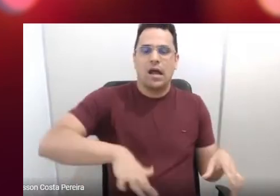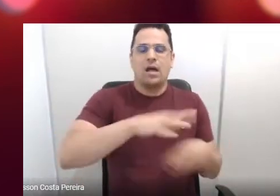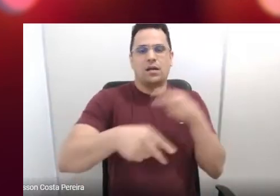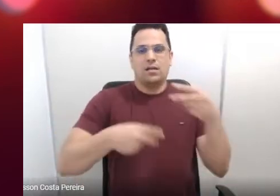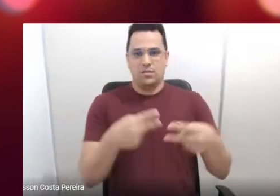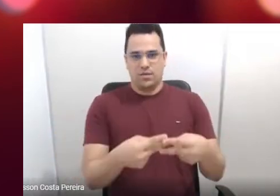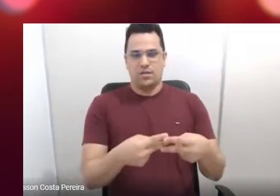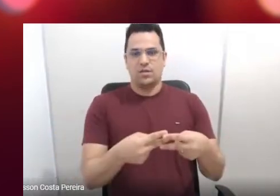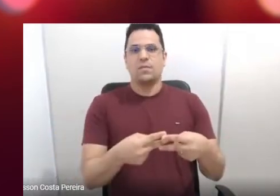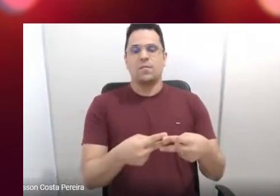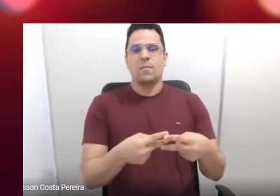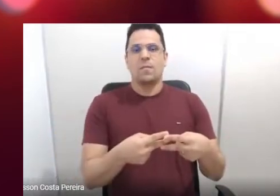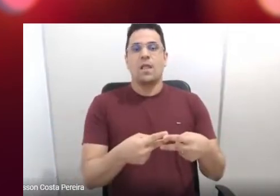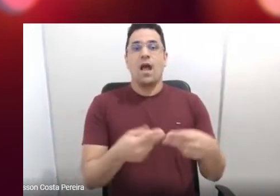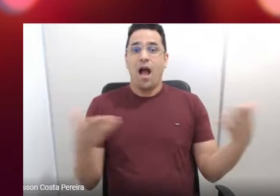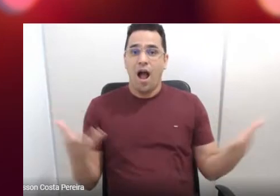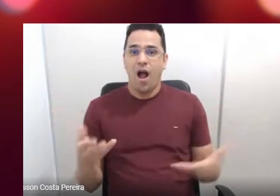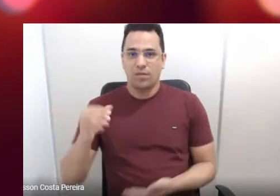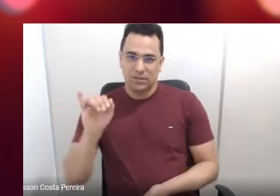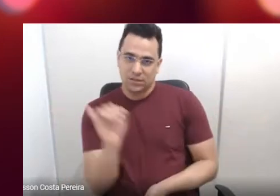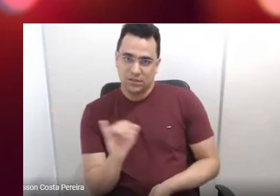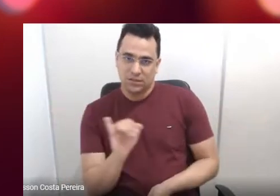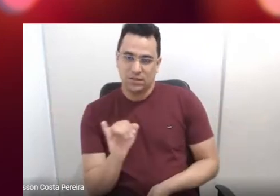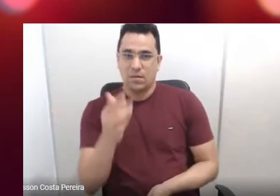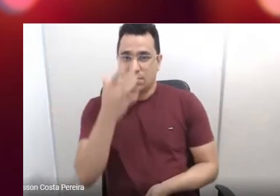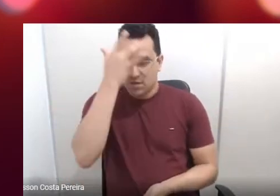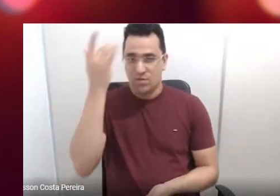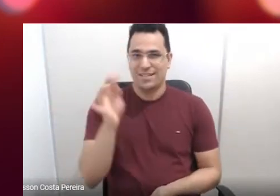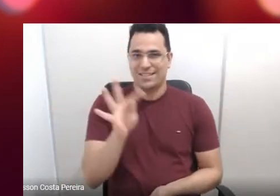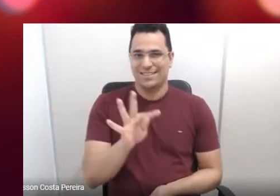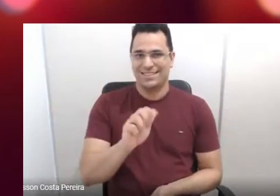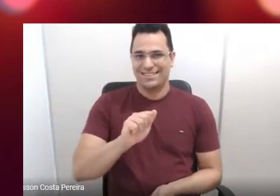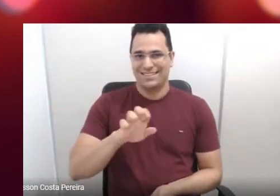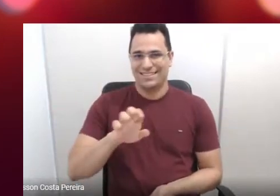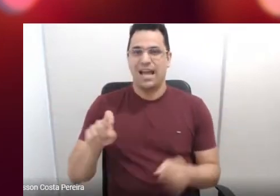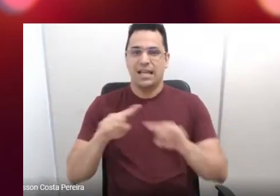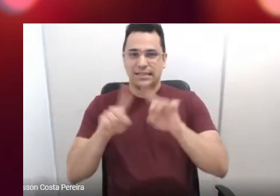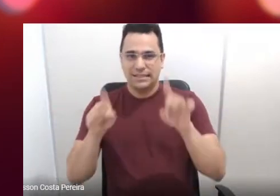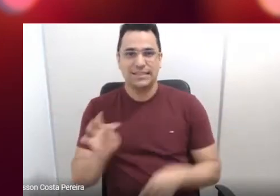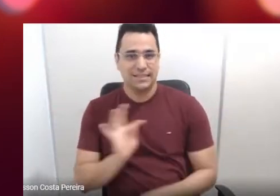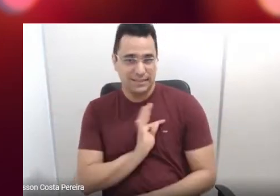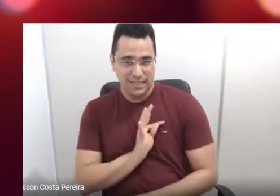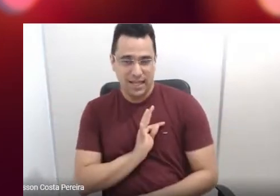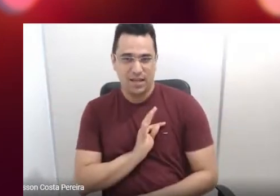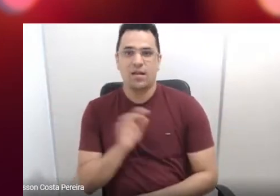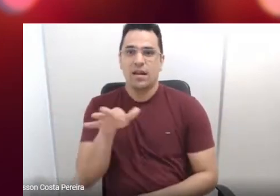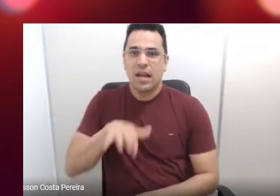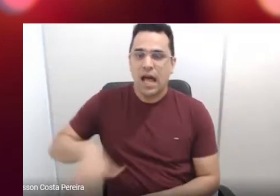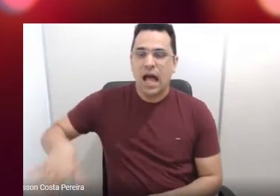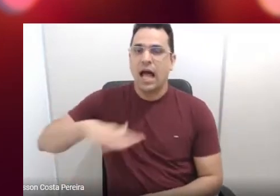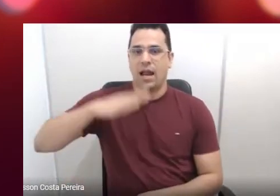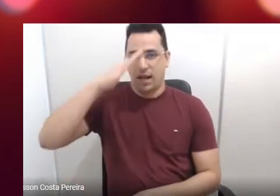nos setores administrativos. A exemplo dos 7, a maioria dos tais estão